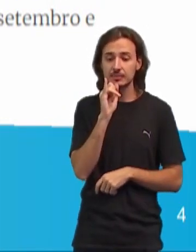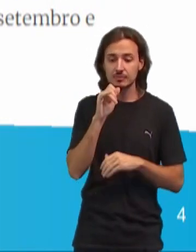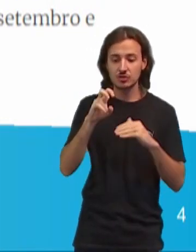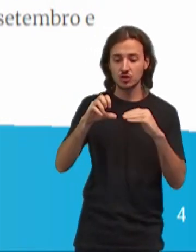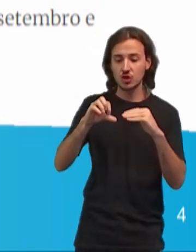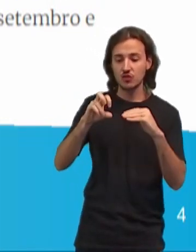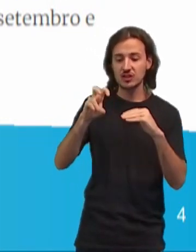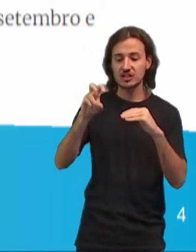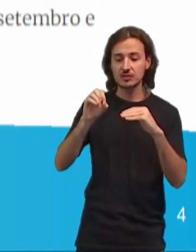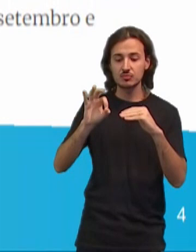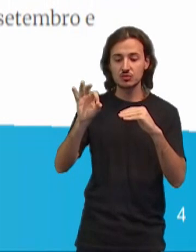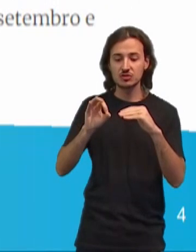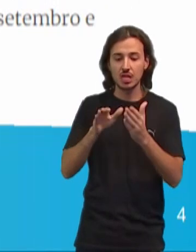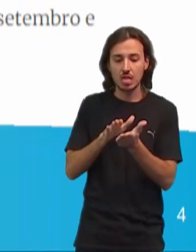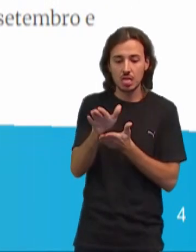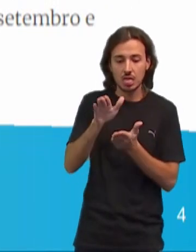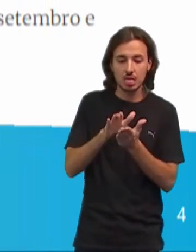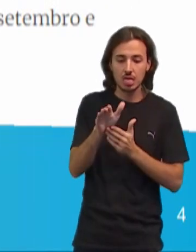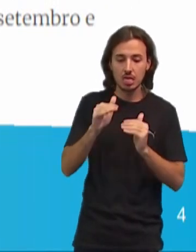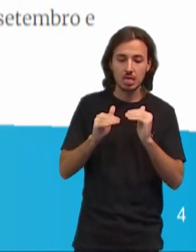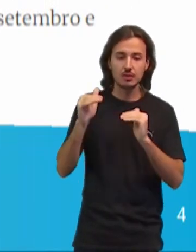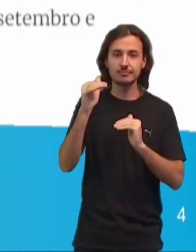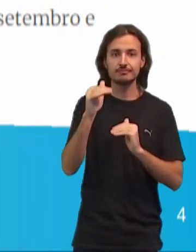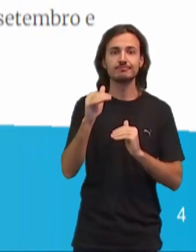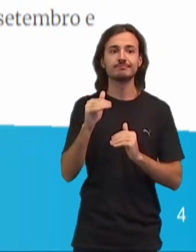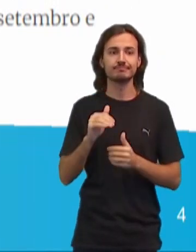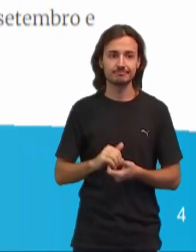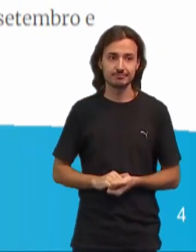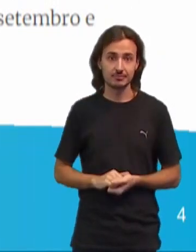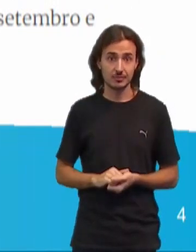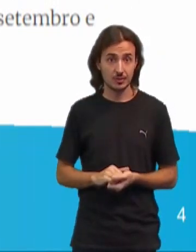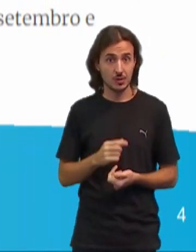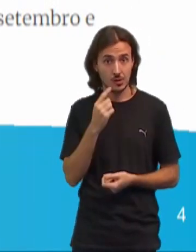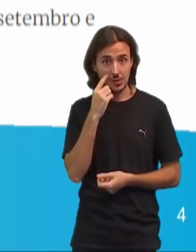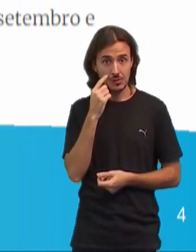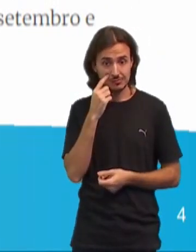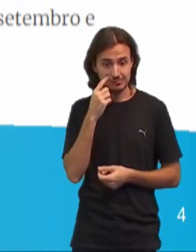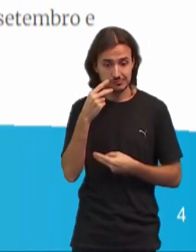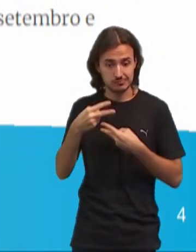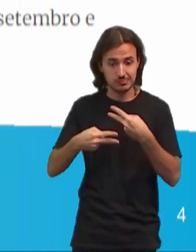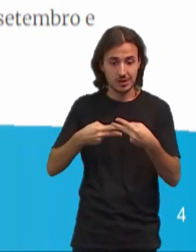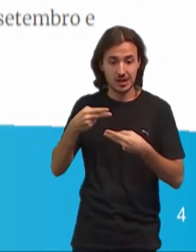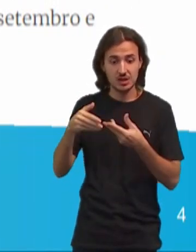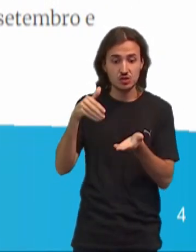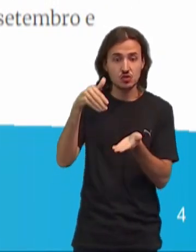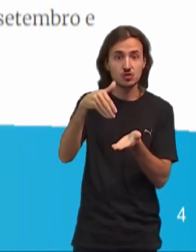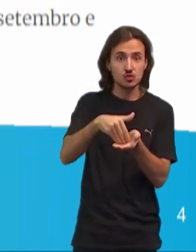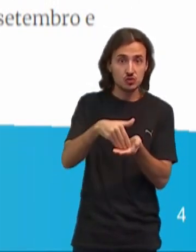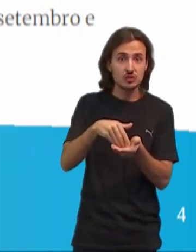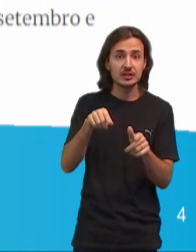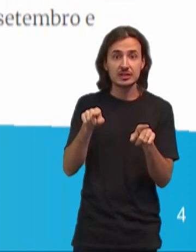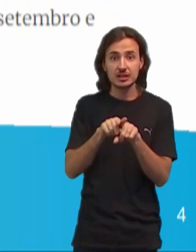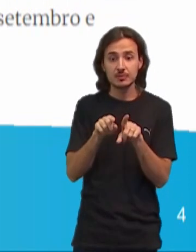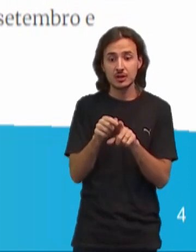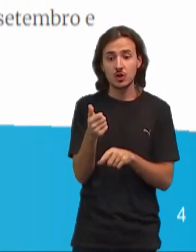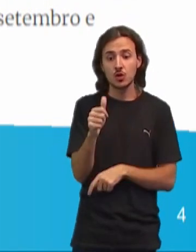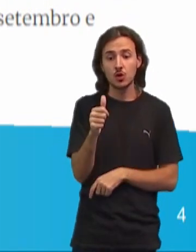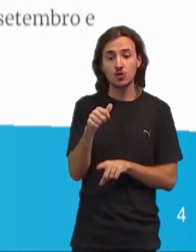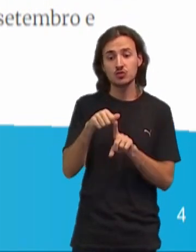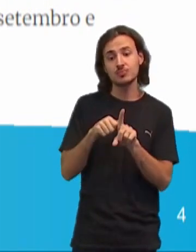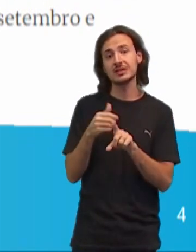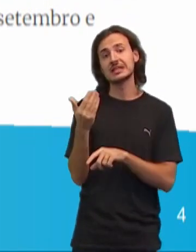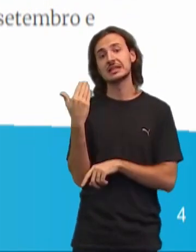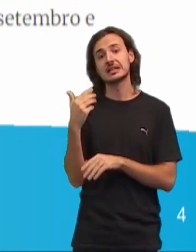arrecadação. A apuração dos meses móveis, ou seja, último mês do bimestre selecionado e os 11 meses anteriores.